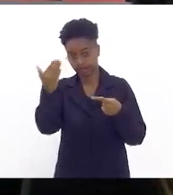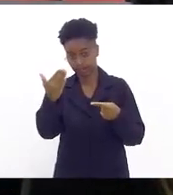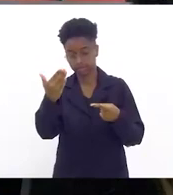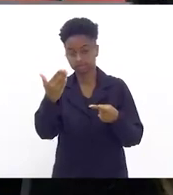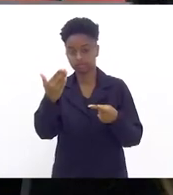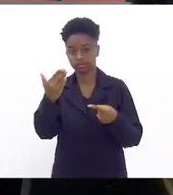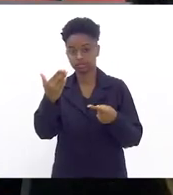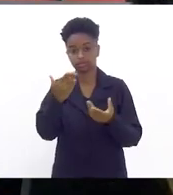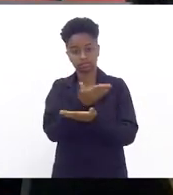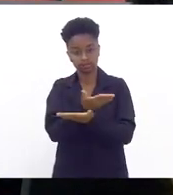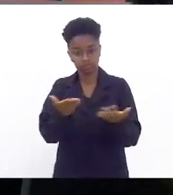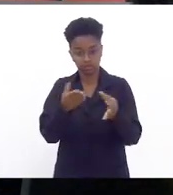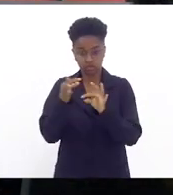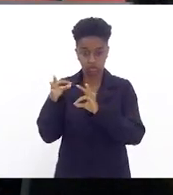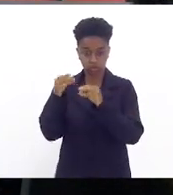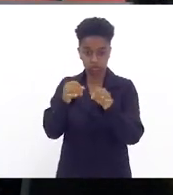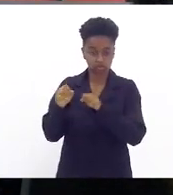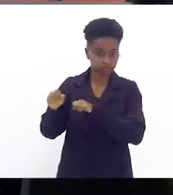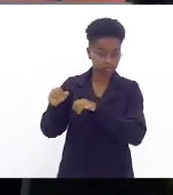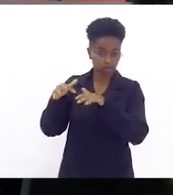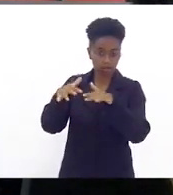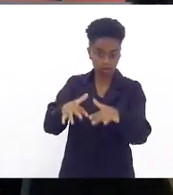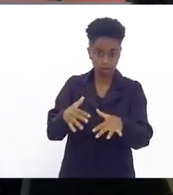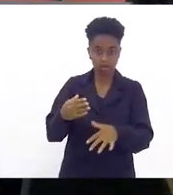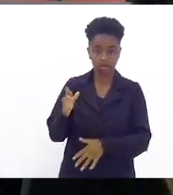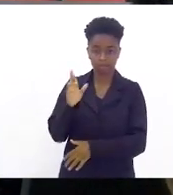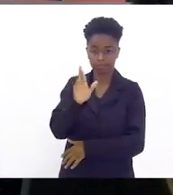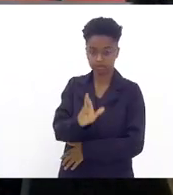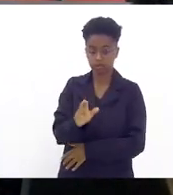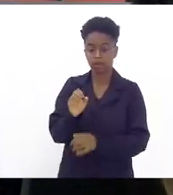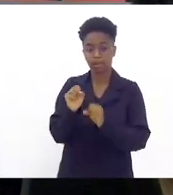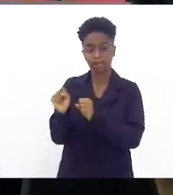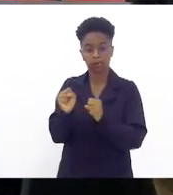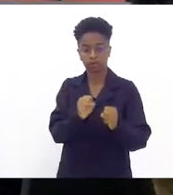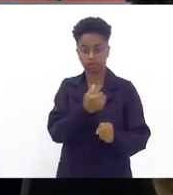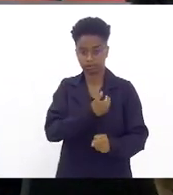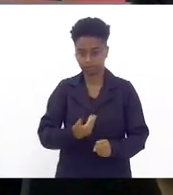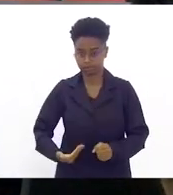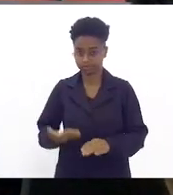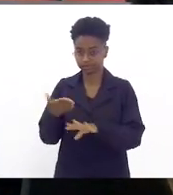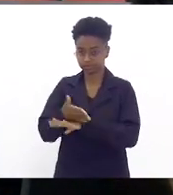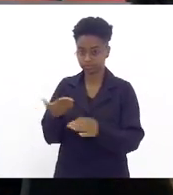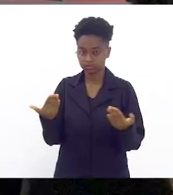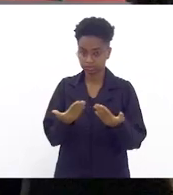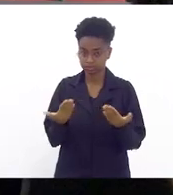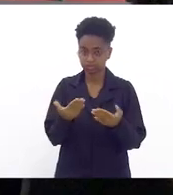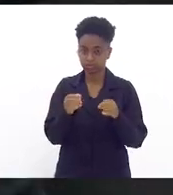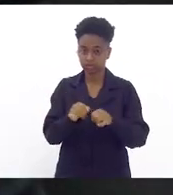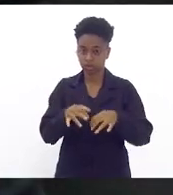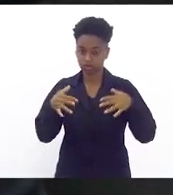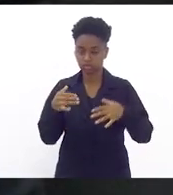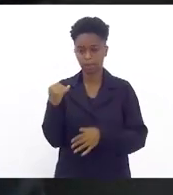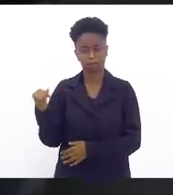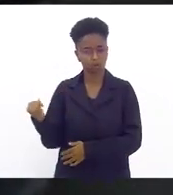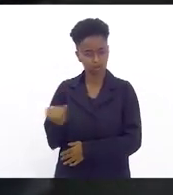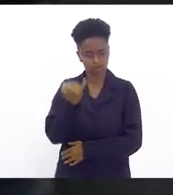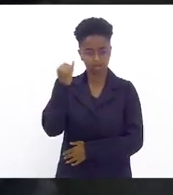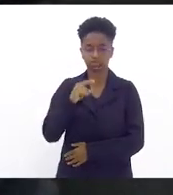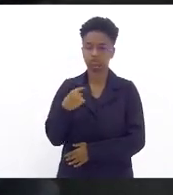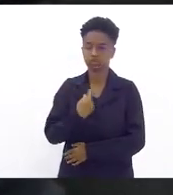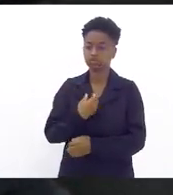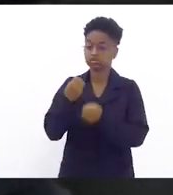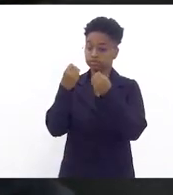a vinda de todos os representantes do poder público param dessa audiência é muito importante a gente